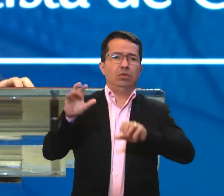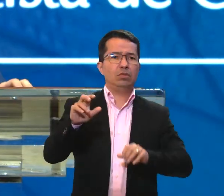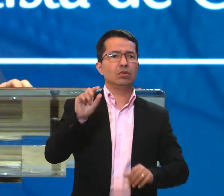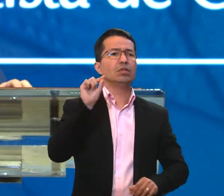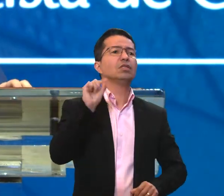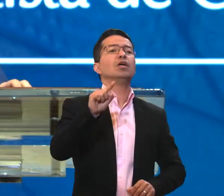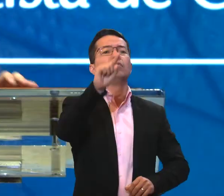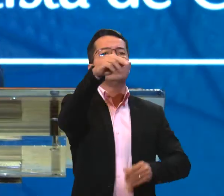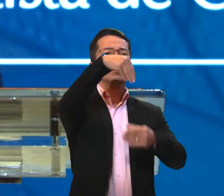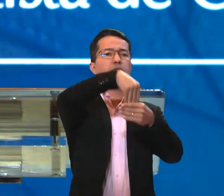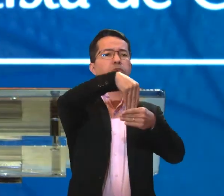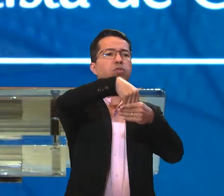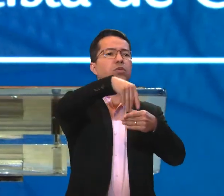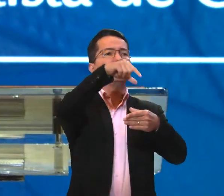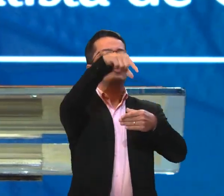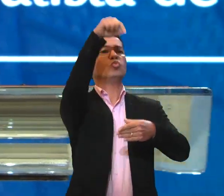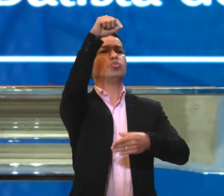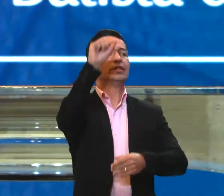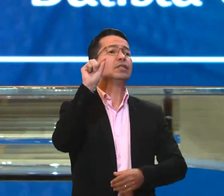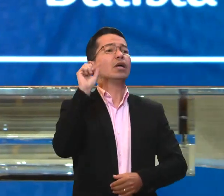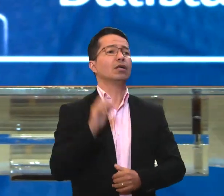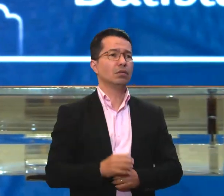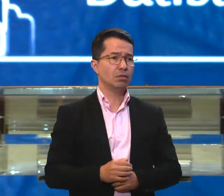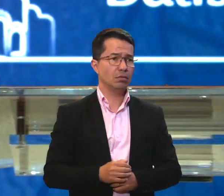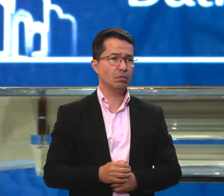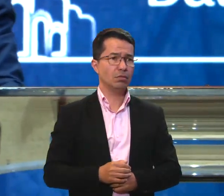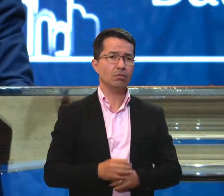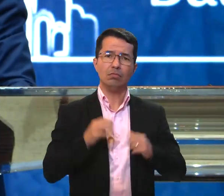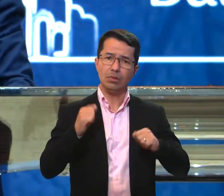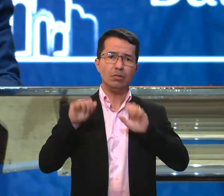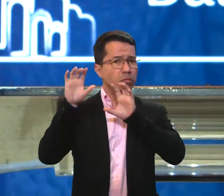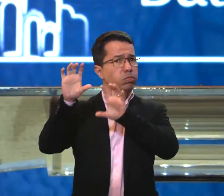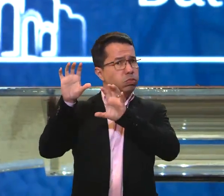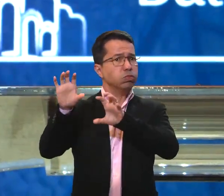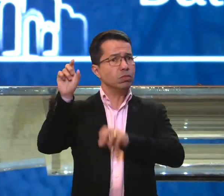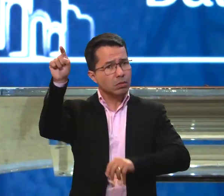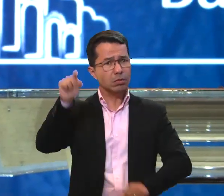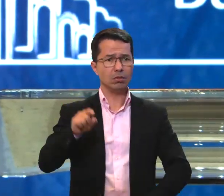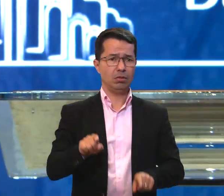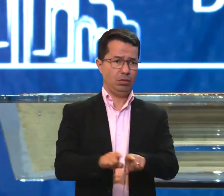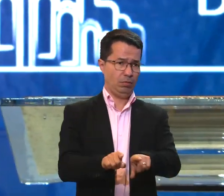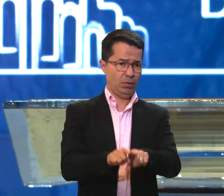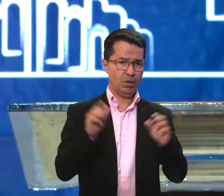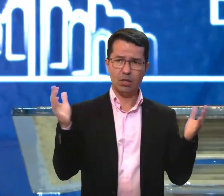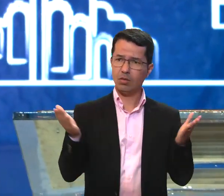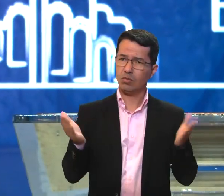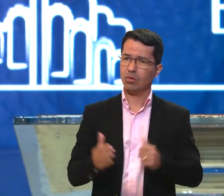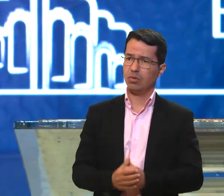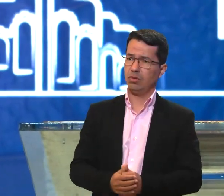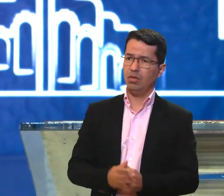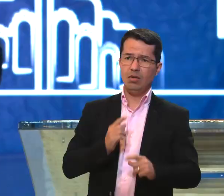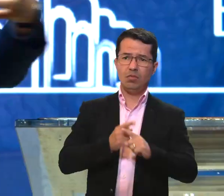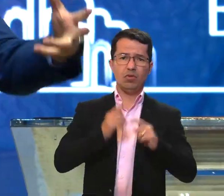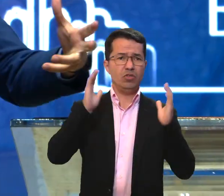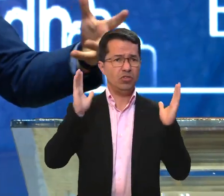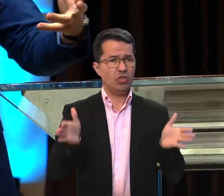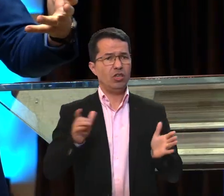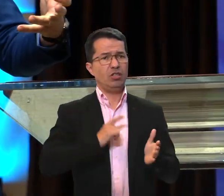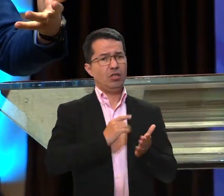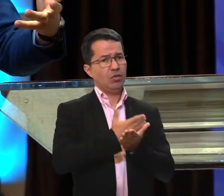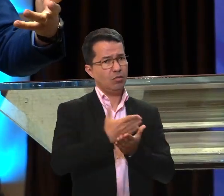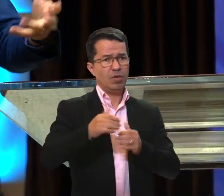votou. Mas o que mais podemos fazer, pastor? Diante do pecado sistêmico,